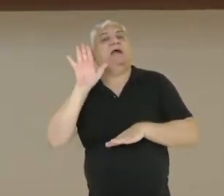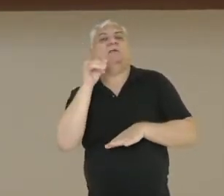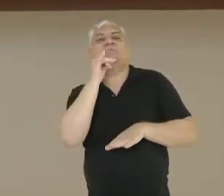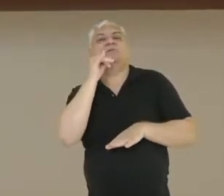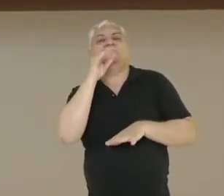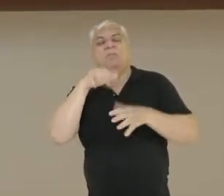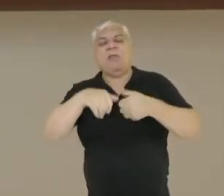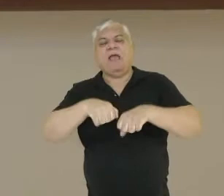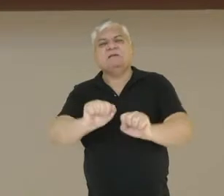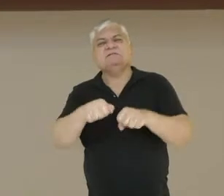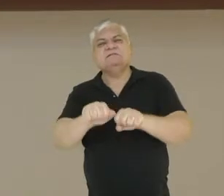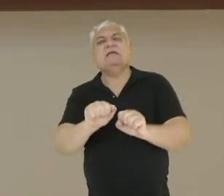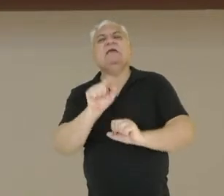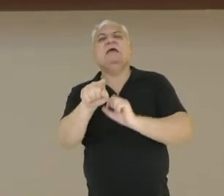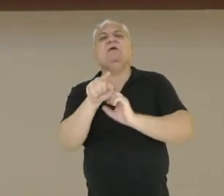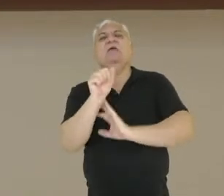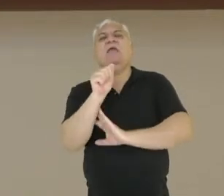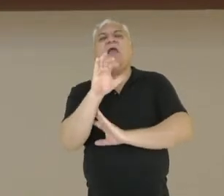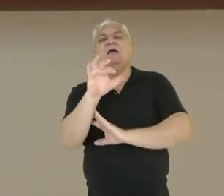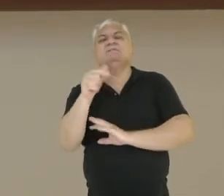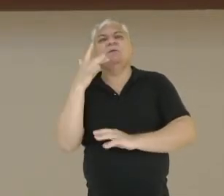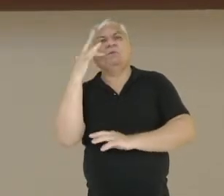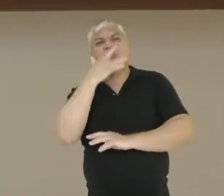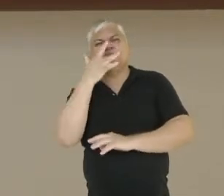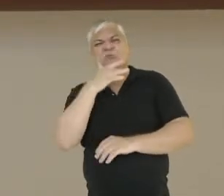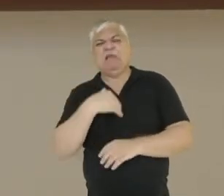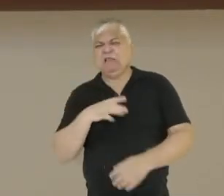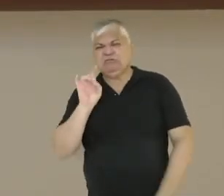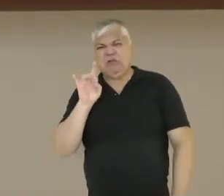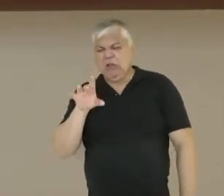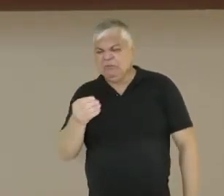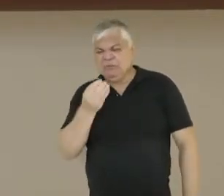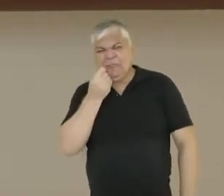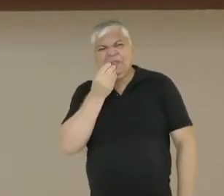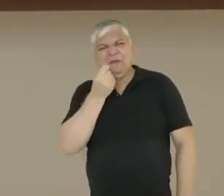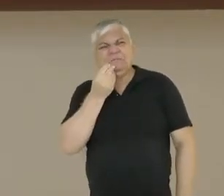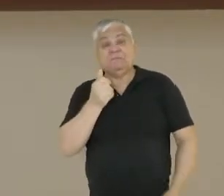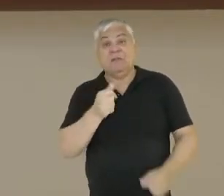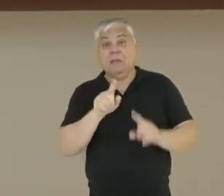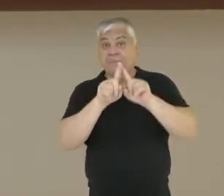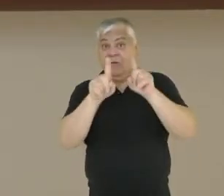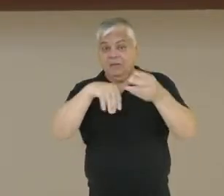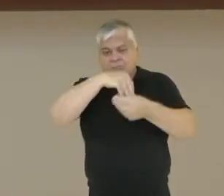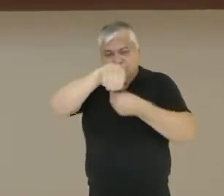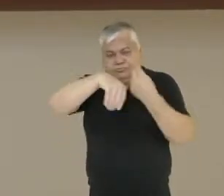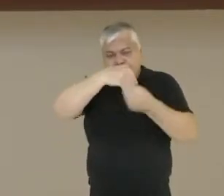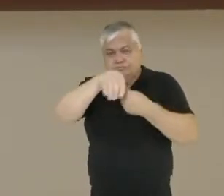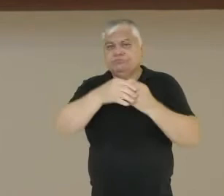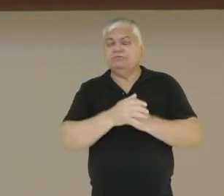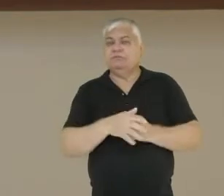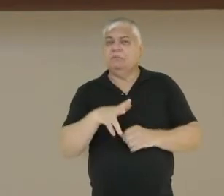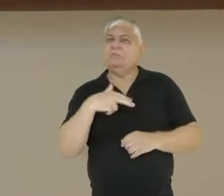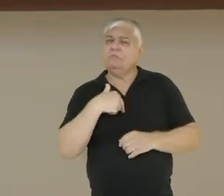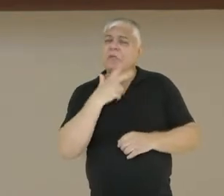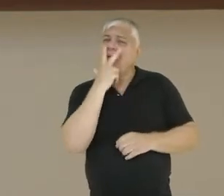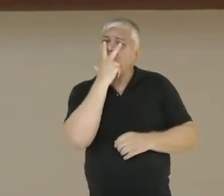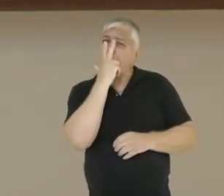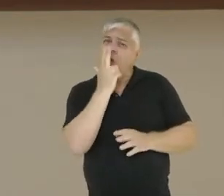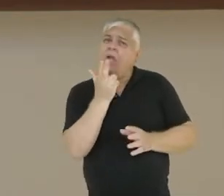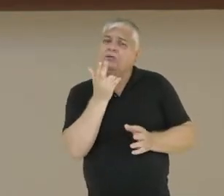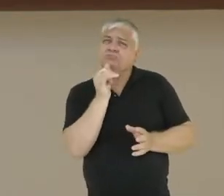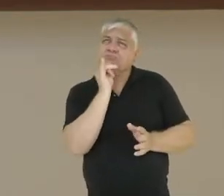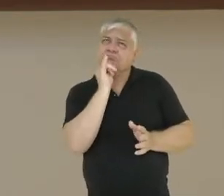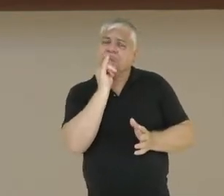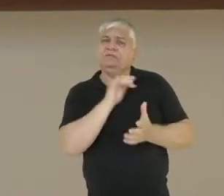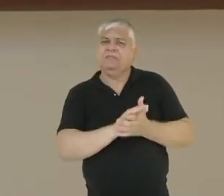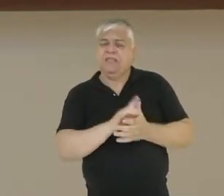né? Ele é gostoso, mas ele sozinho não é tão gostoso assim. E me parece, vocês, se